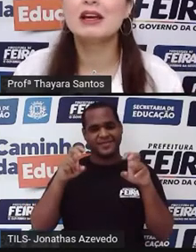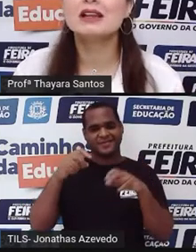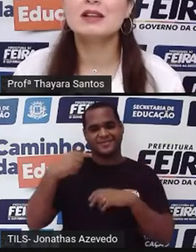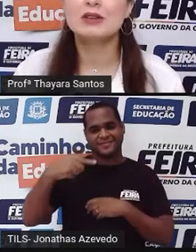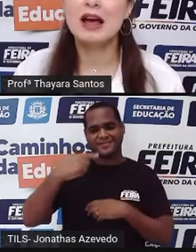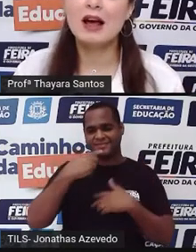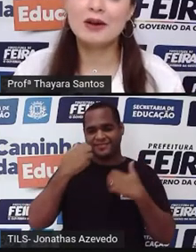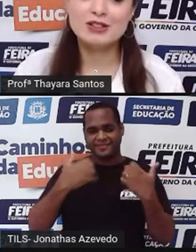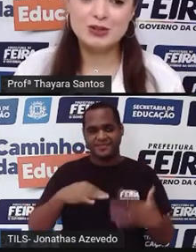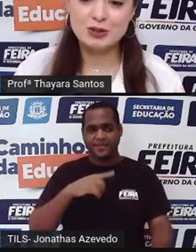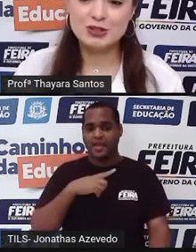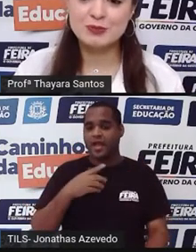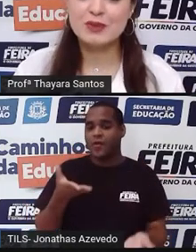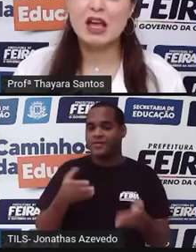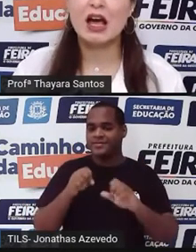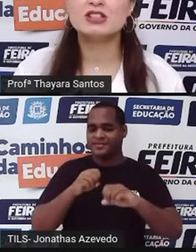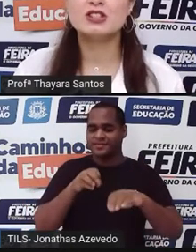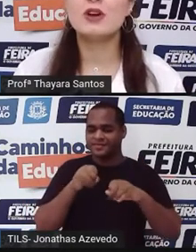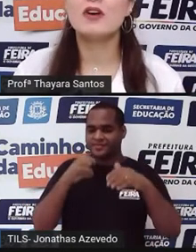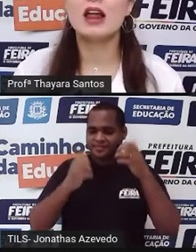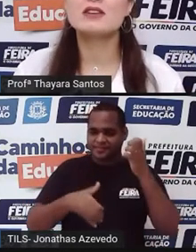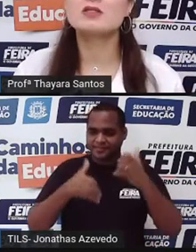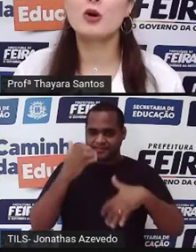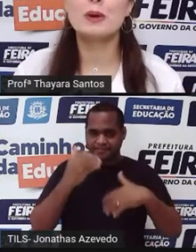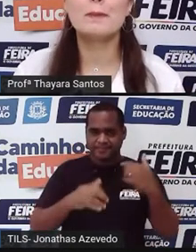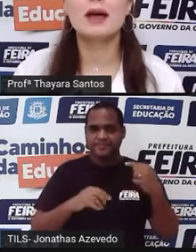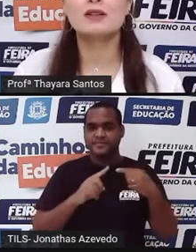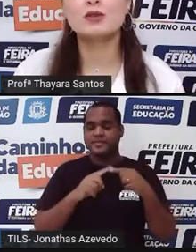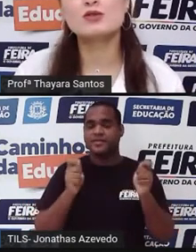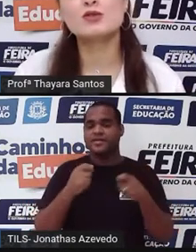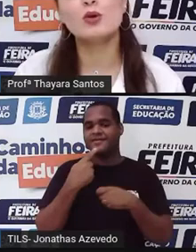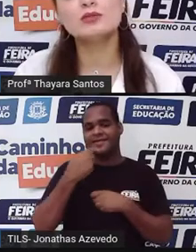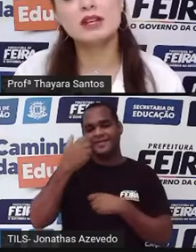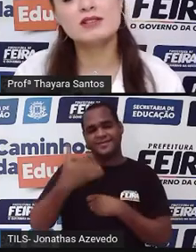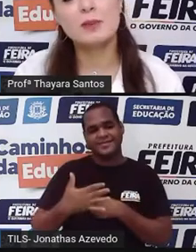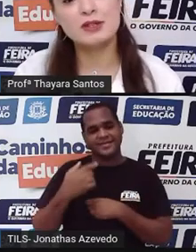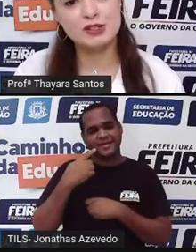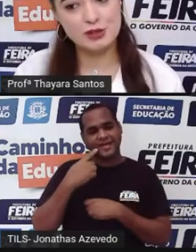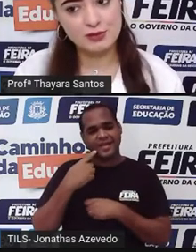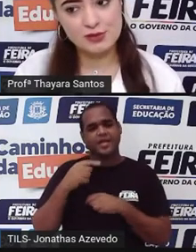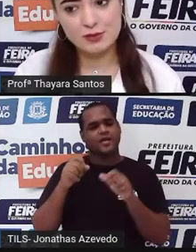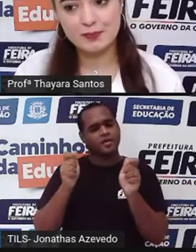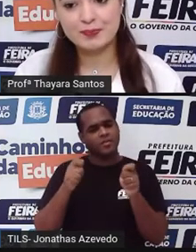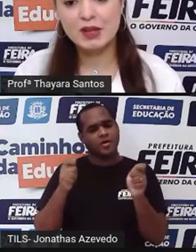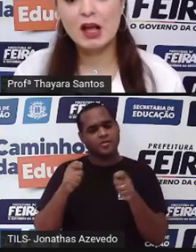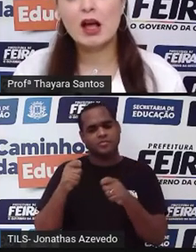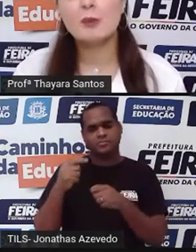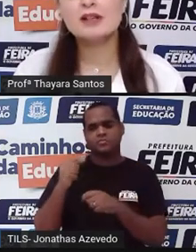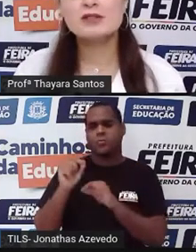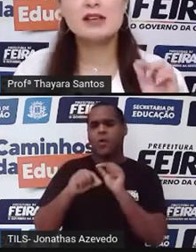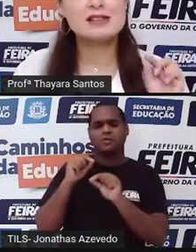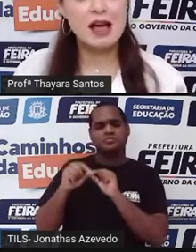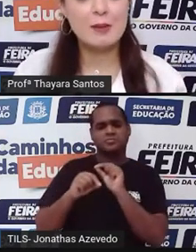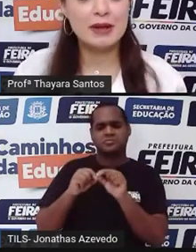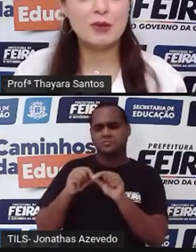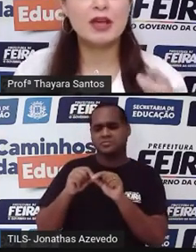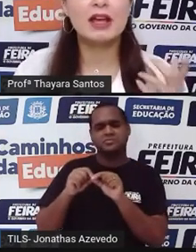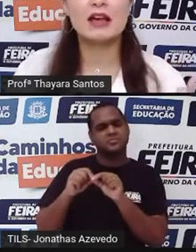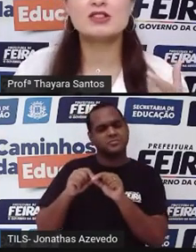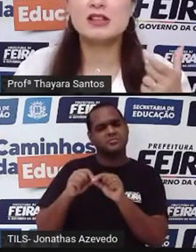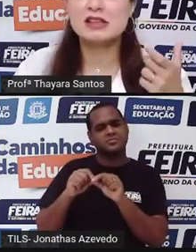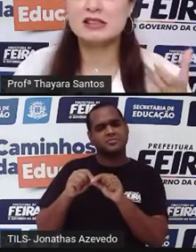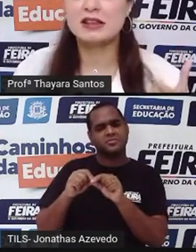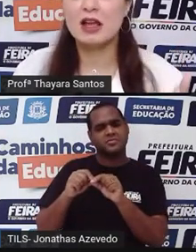mandar aula então na aula de hoje a gente vai falar sobre métodos contraceptivos mas vocês